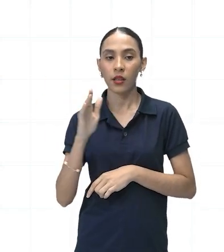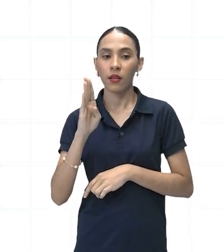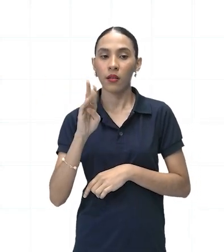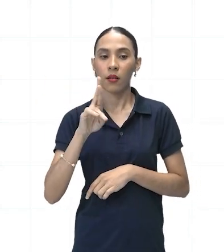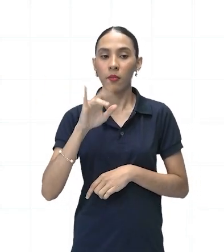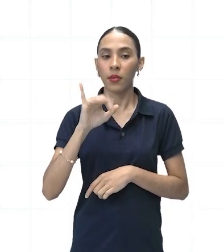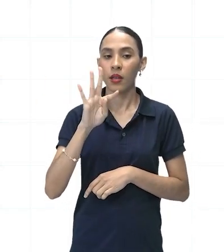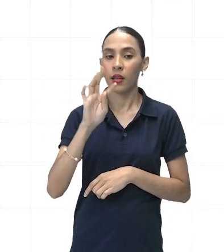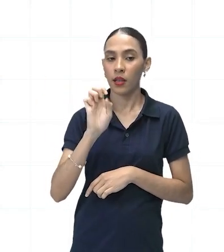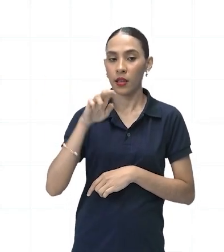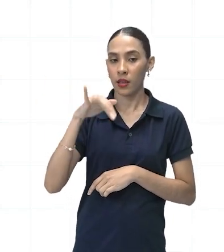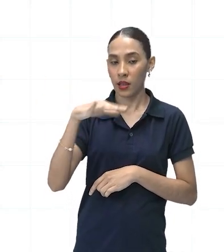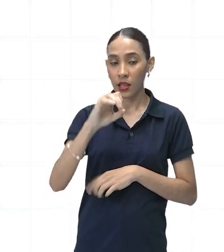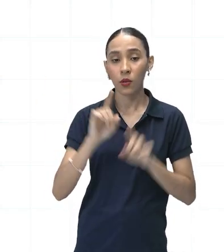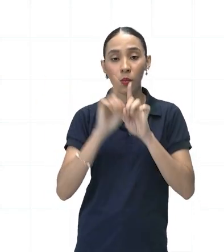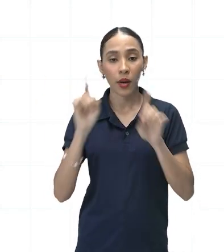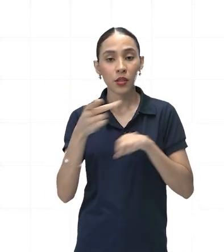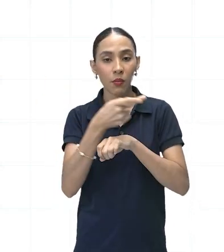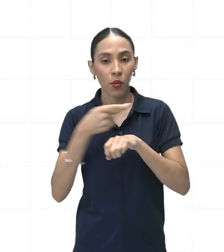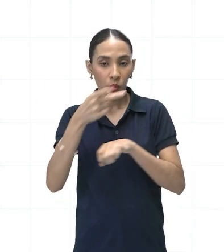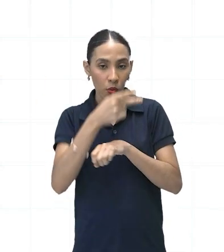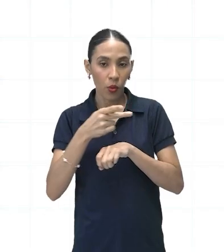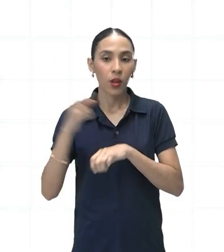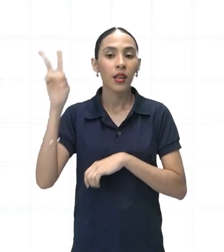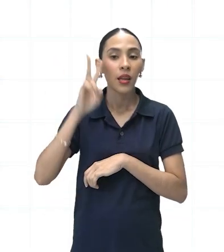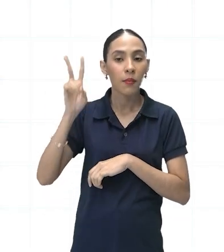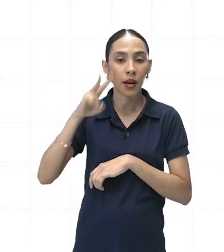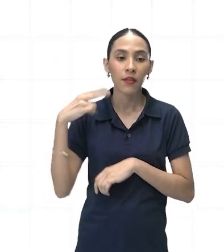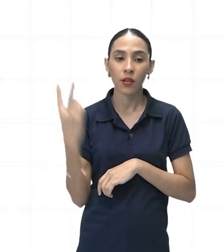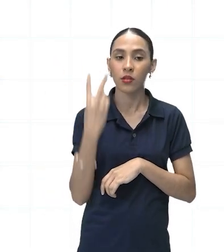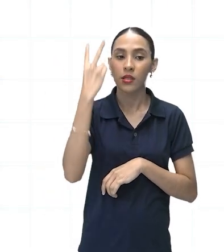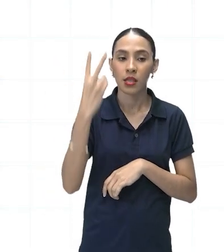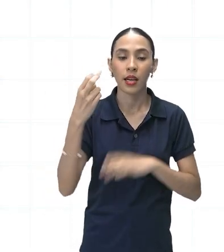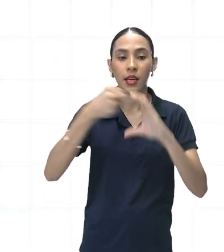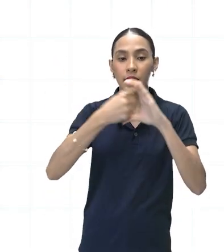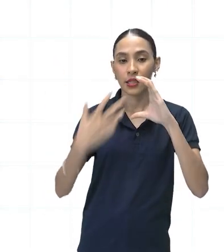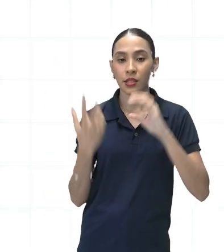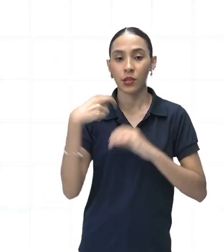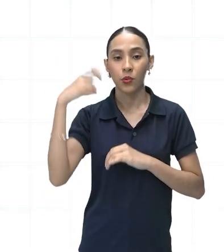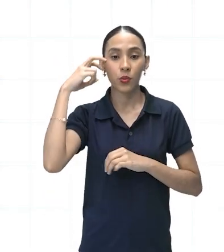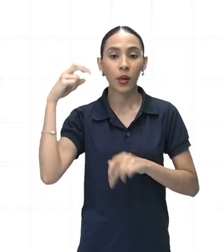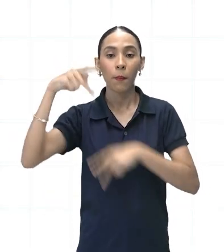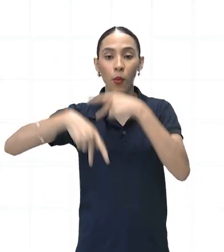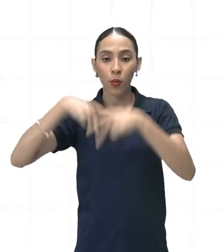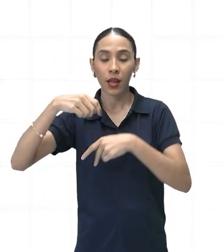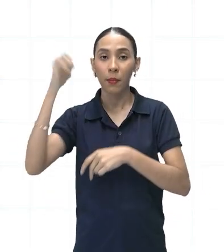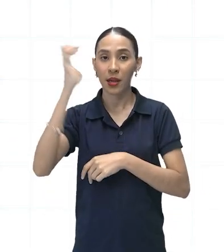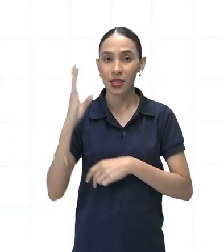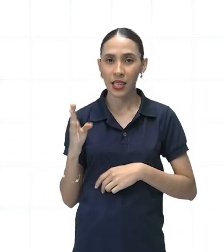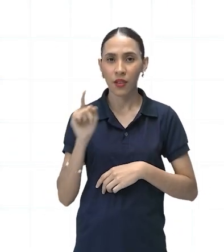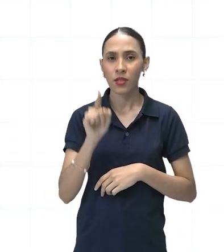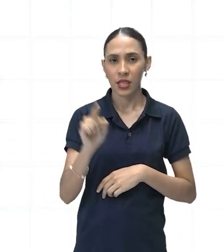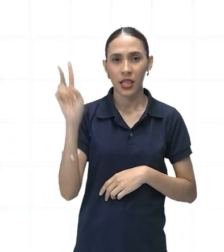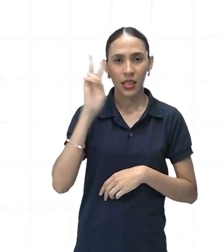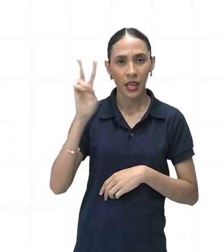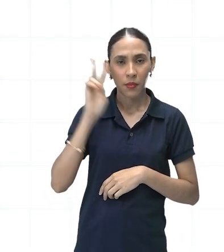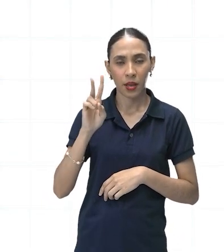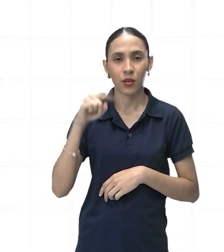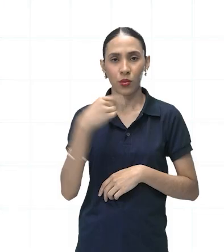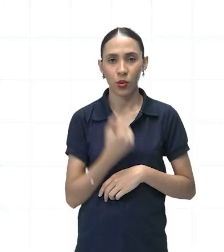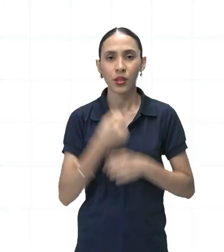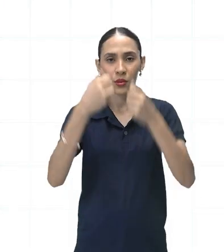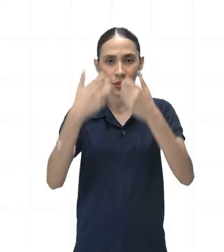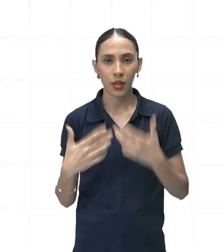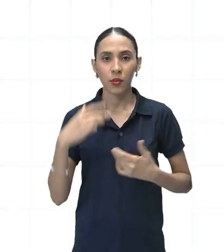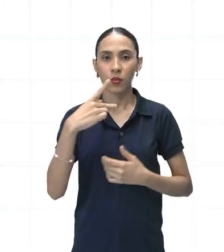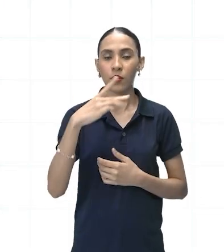buscou resgatar e valorizar aspecto da cultura popular brasileira. Lembram quando nós falamos da pop